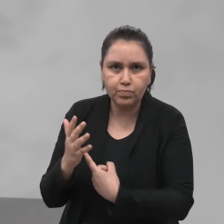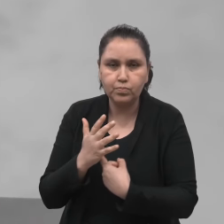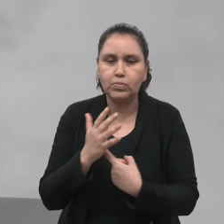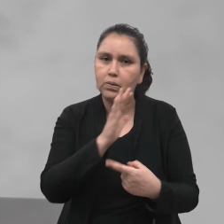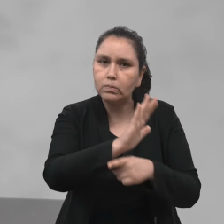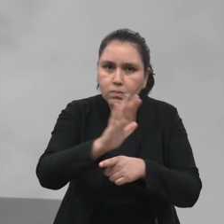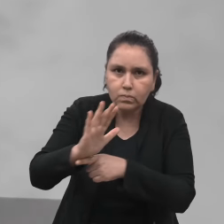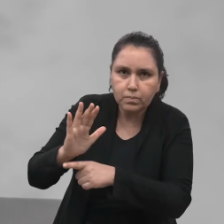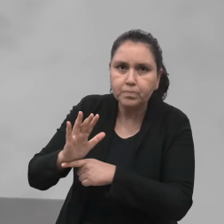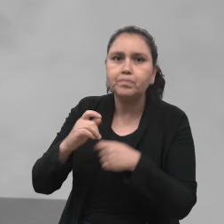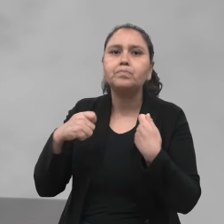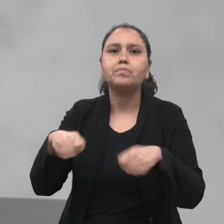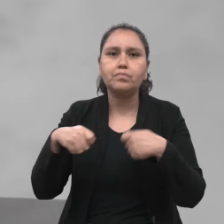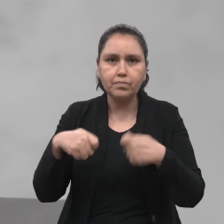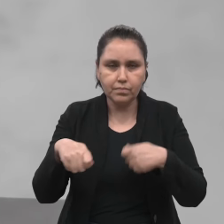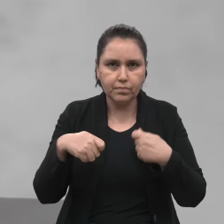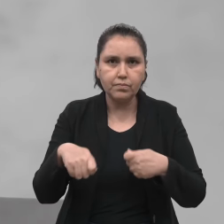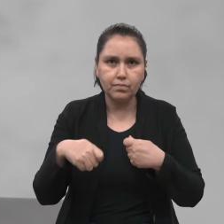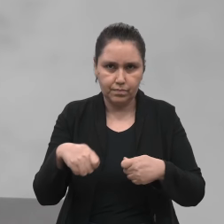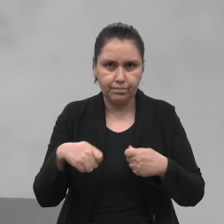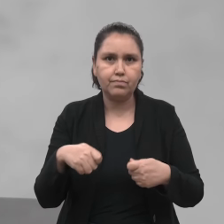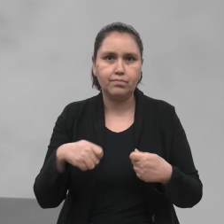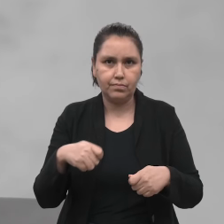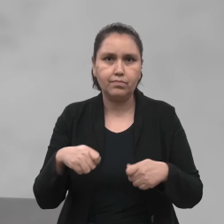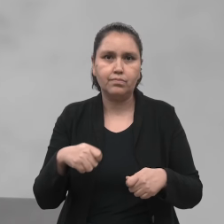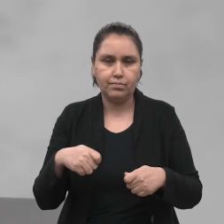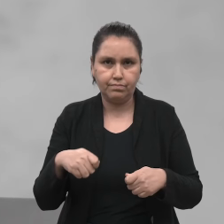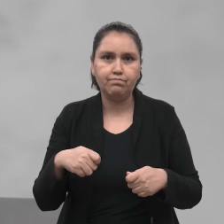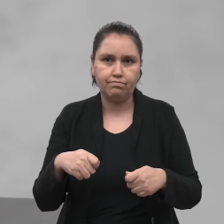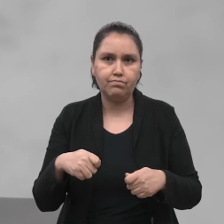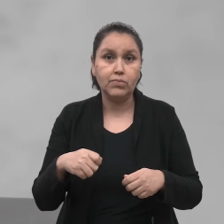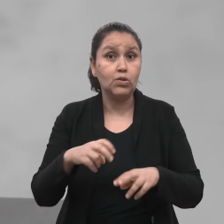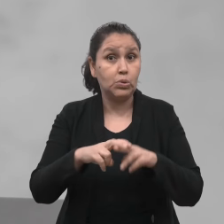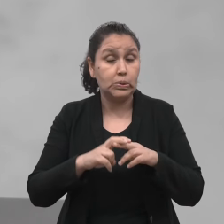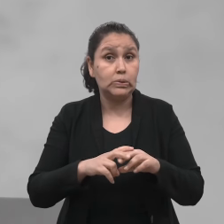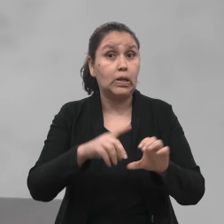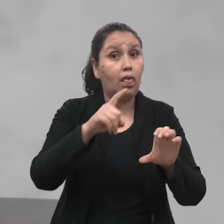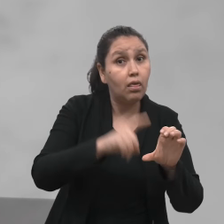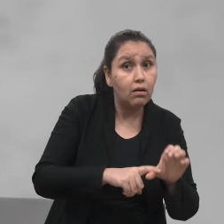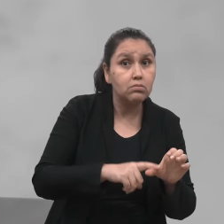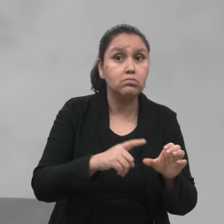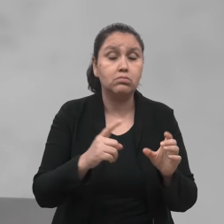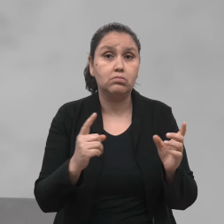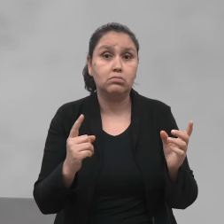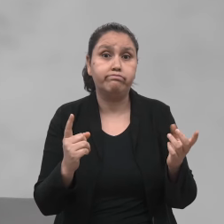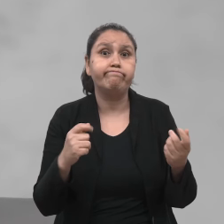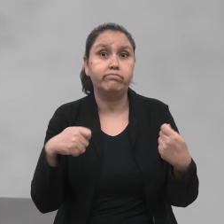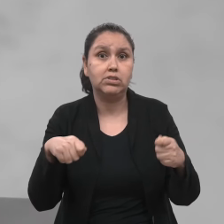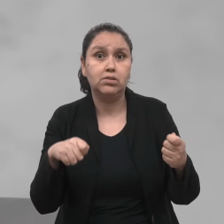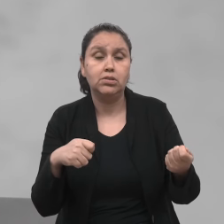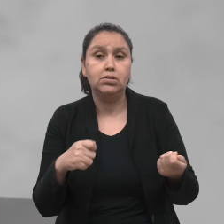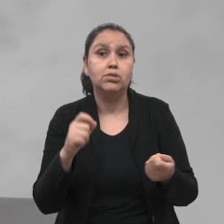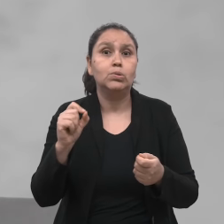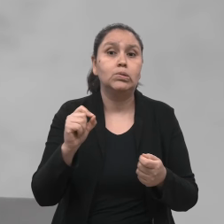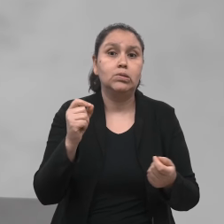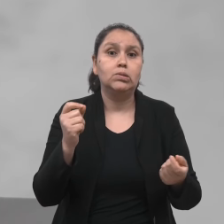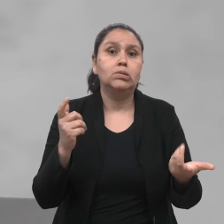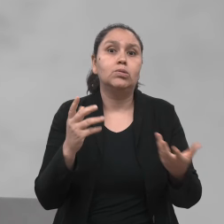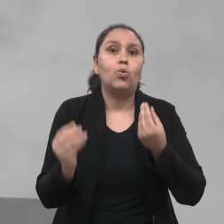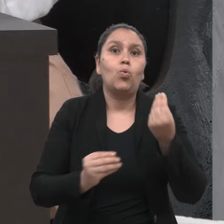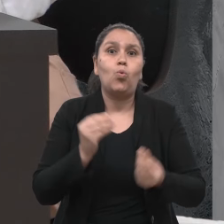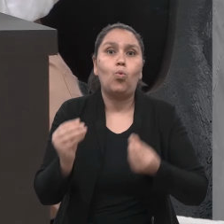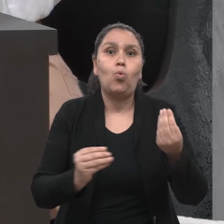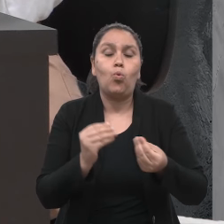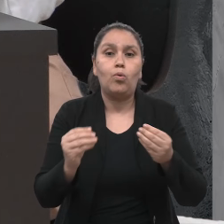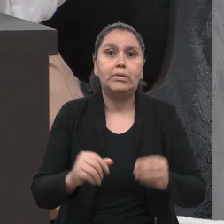tem muita dependência também, nessa existência da parte da vítima e do agressor por controle, aí essas tendências de ruptura,